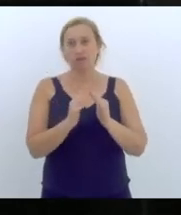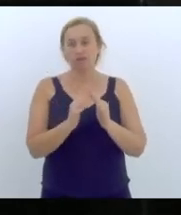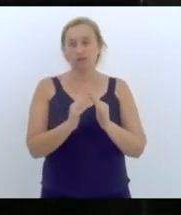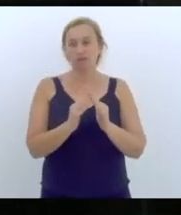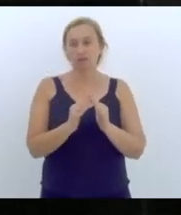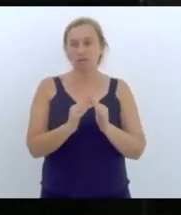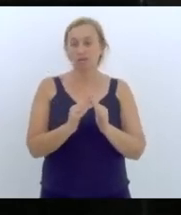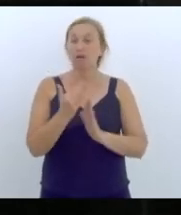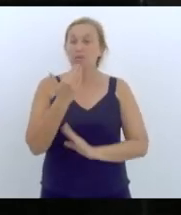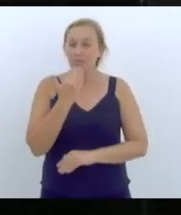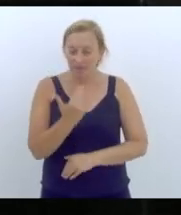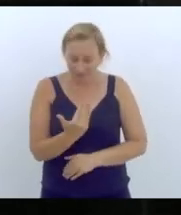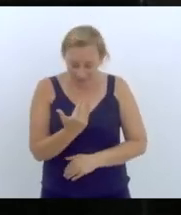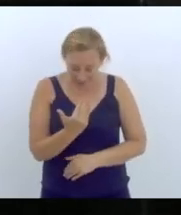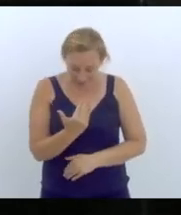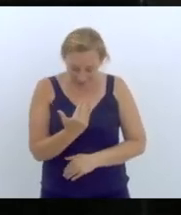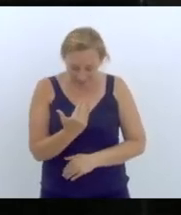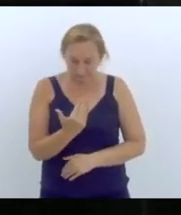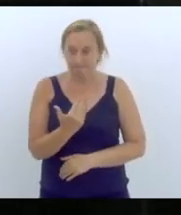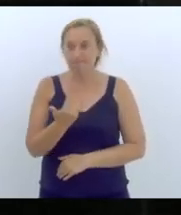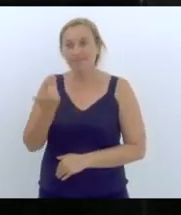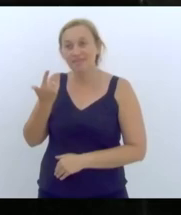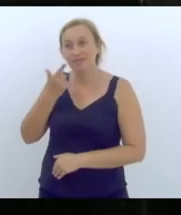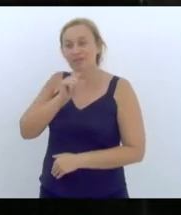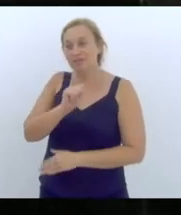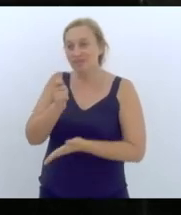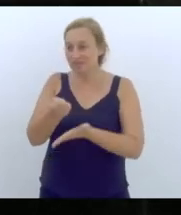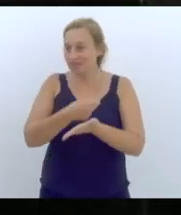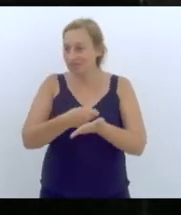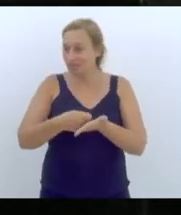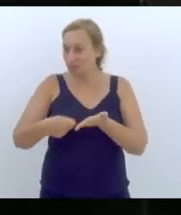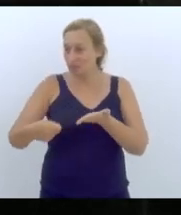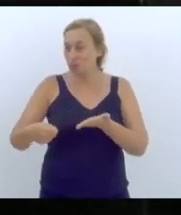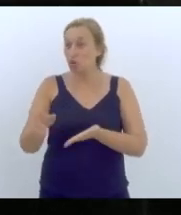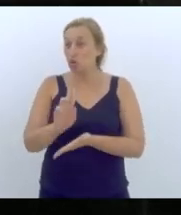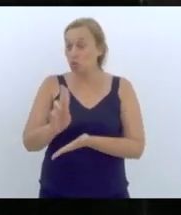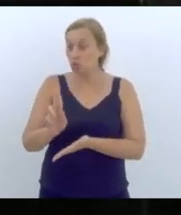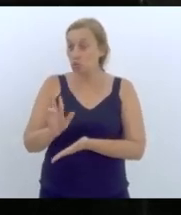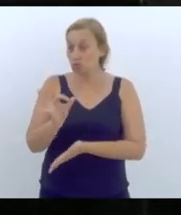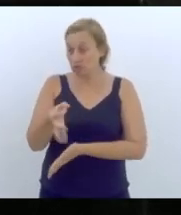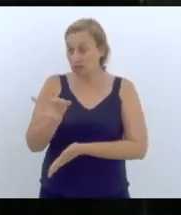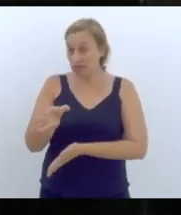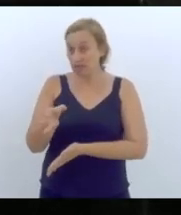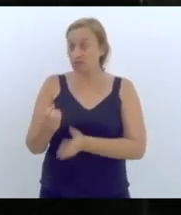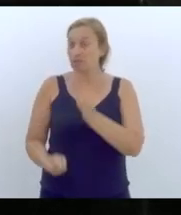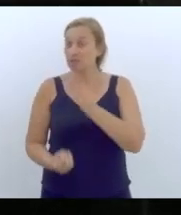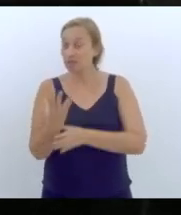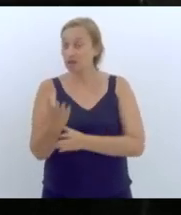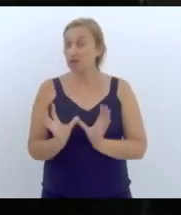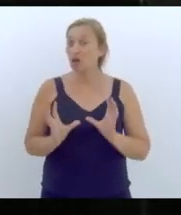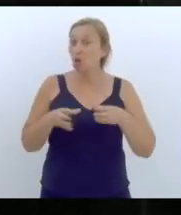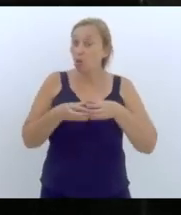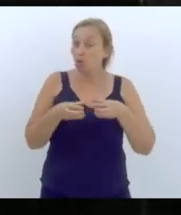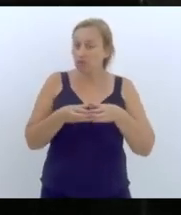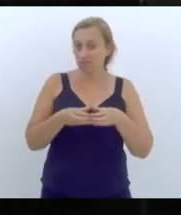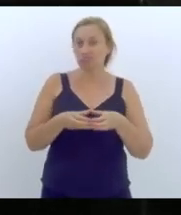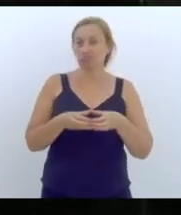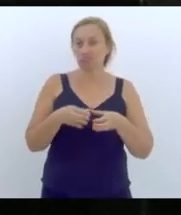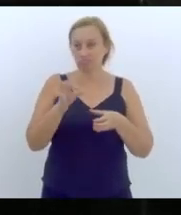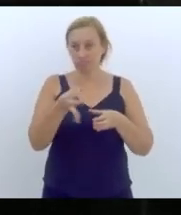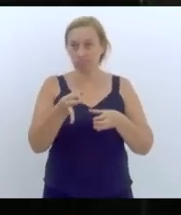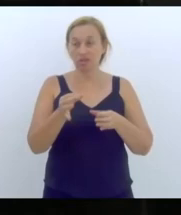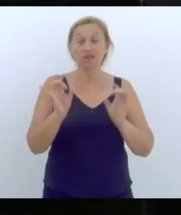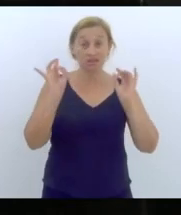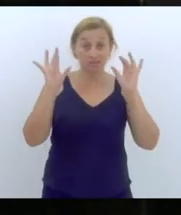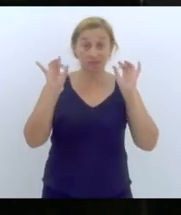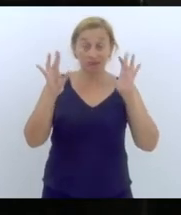Daí solicitei e conseguimos as assinaturas necessárias para que fosse criada essa comissão. E essa